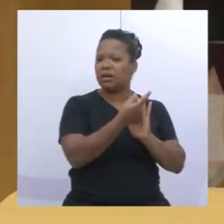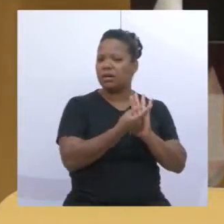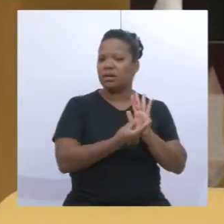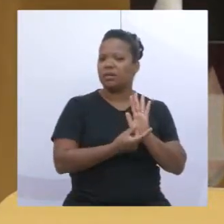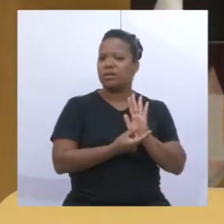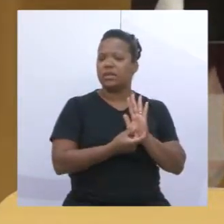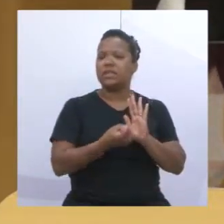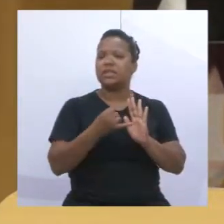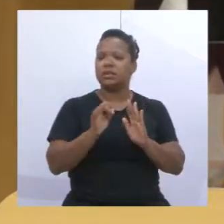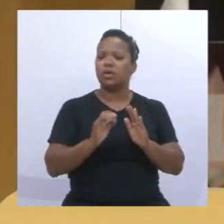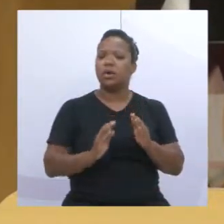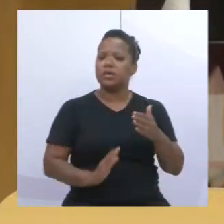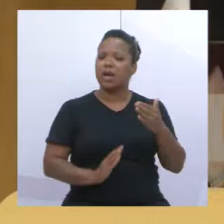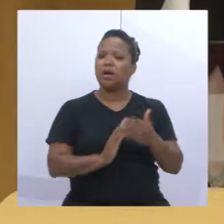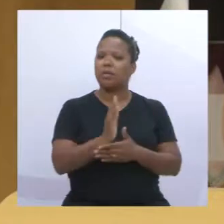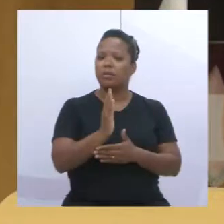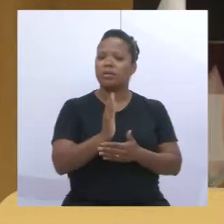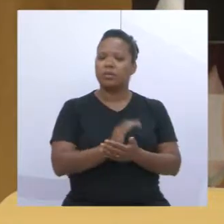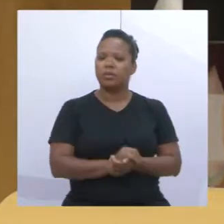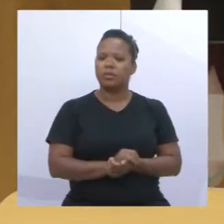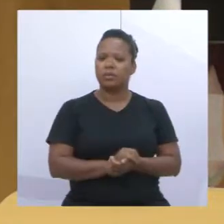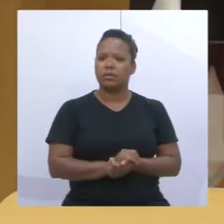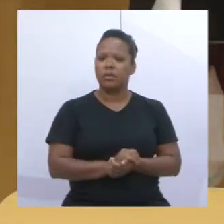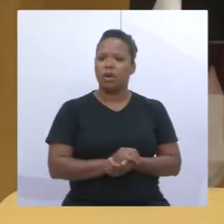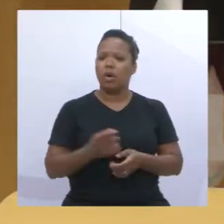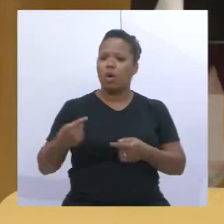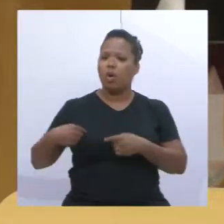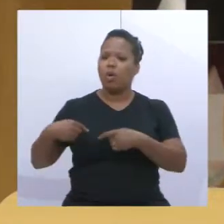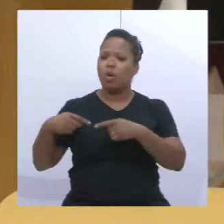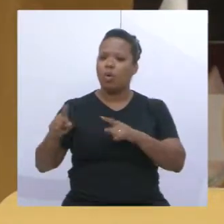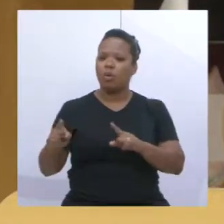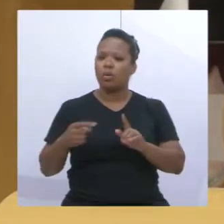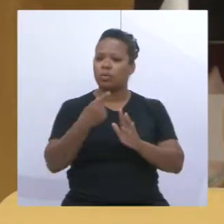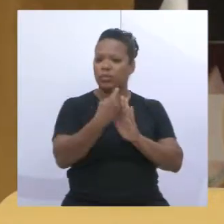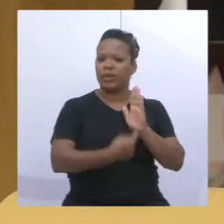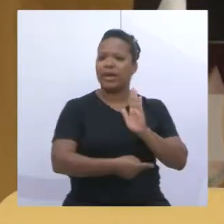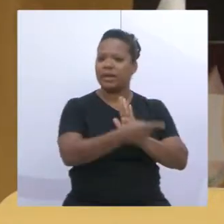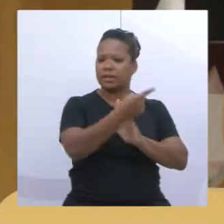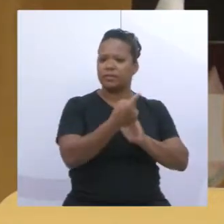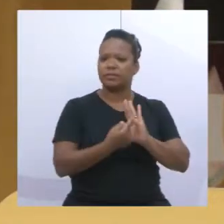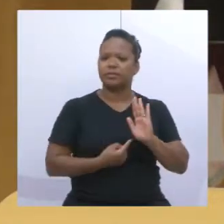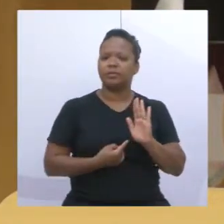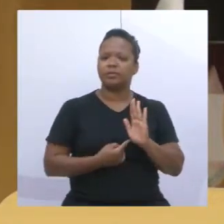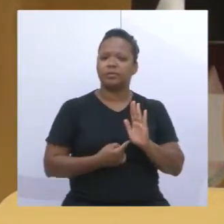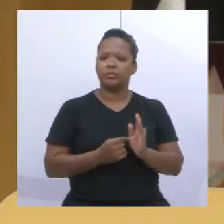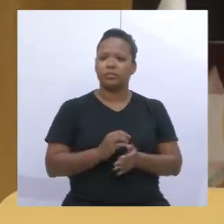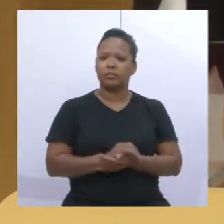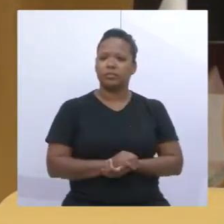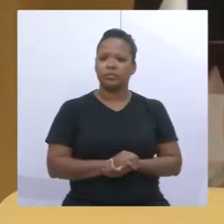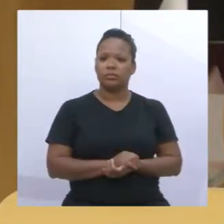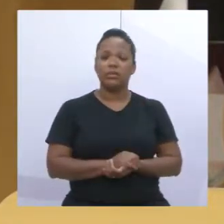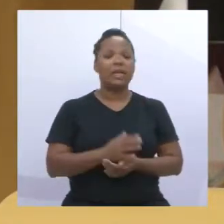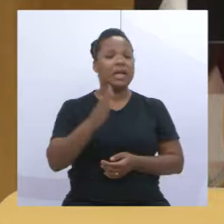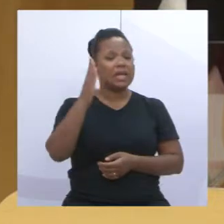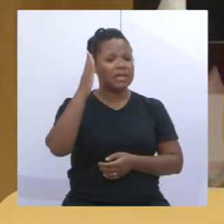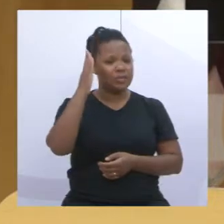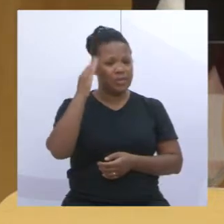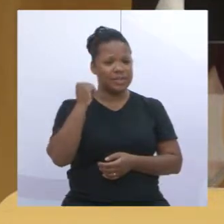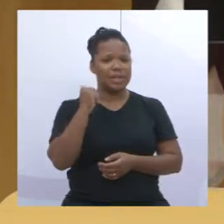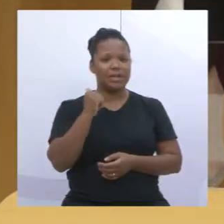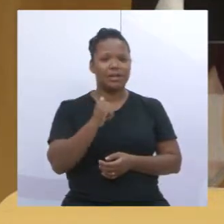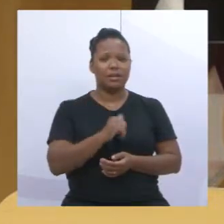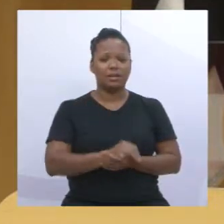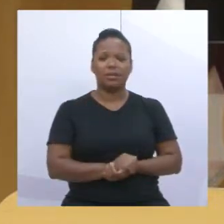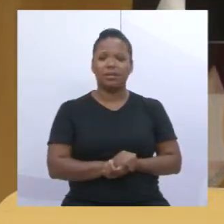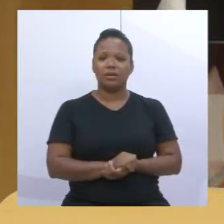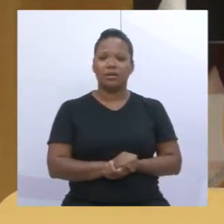nós votarmos contra o veto hoje, derrubar esse veto. Mas eu sei o quanto custará